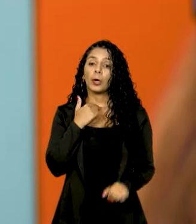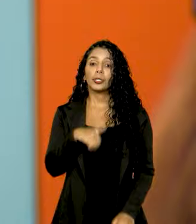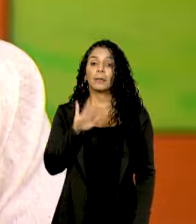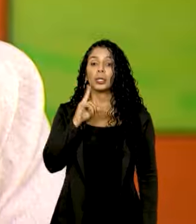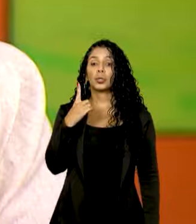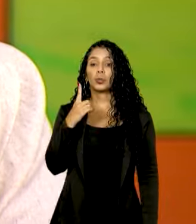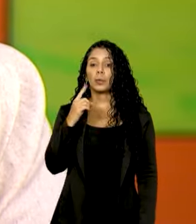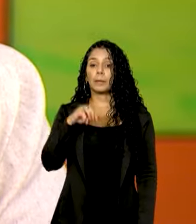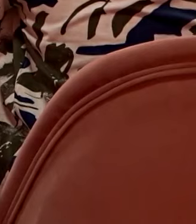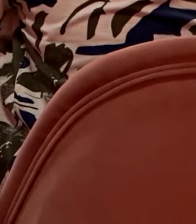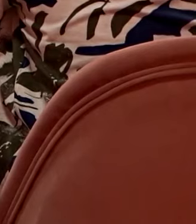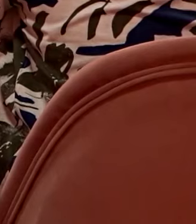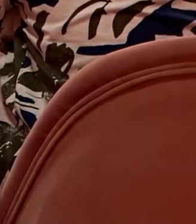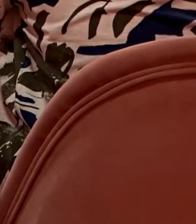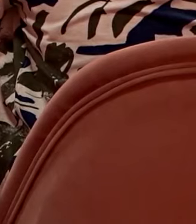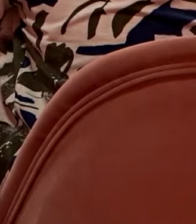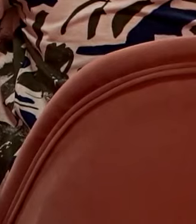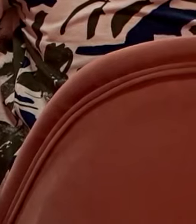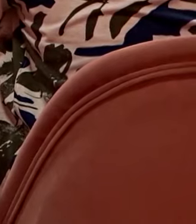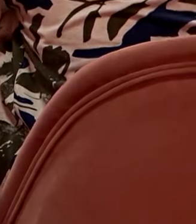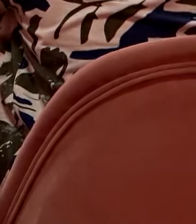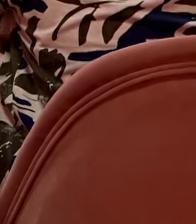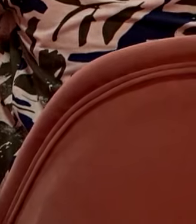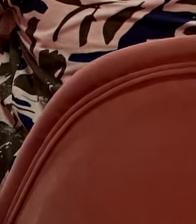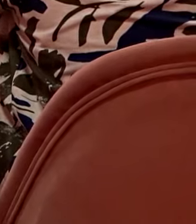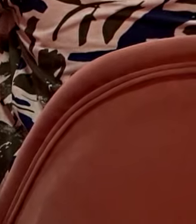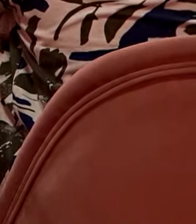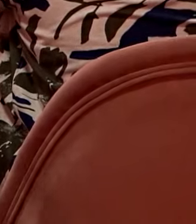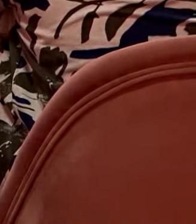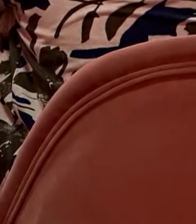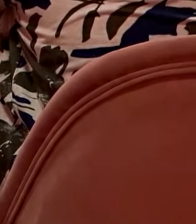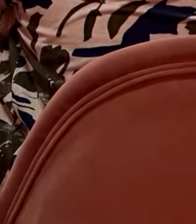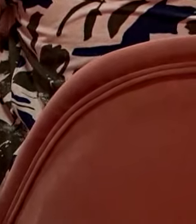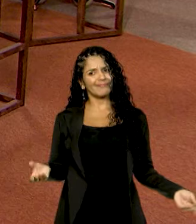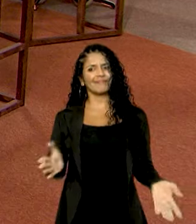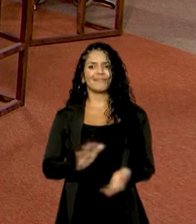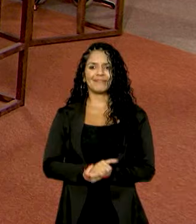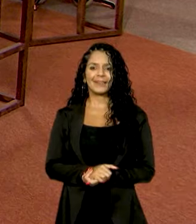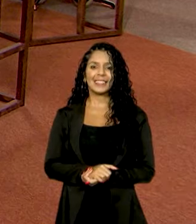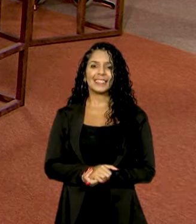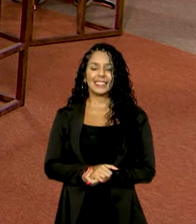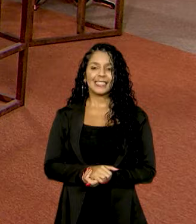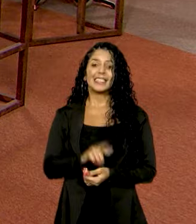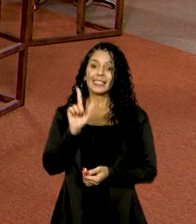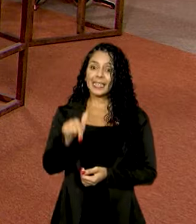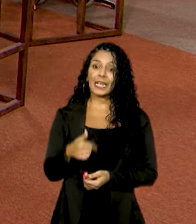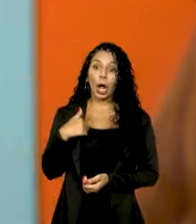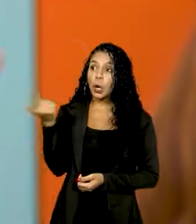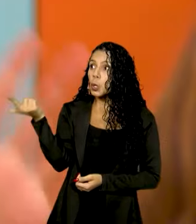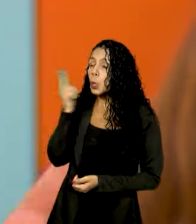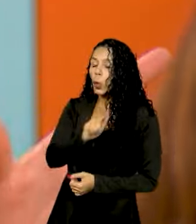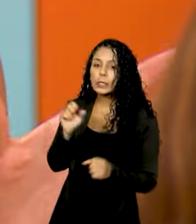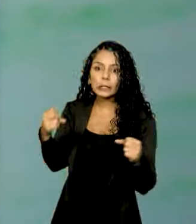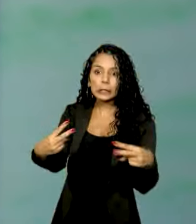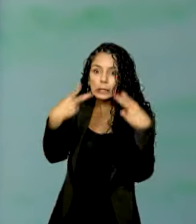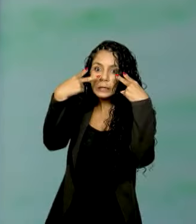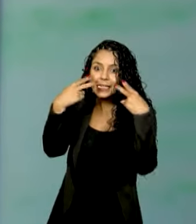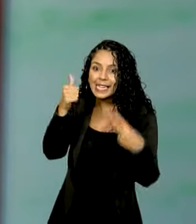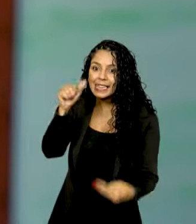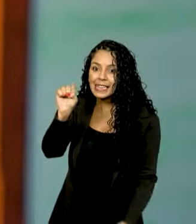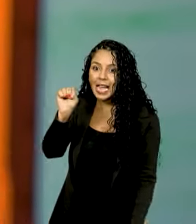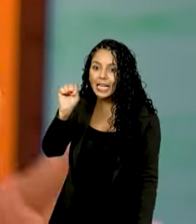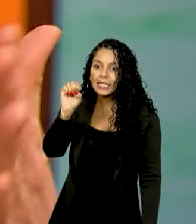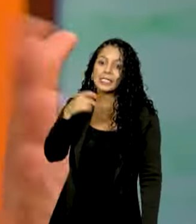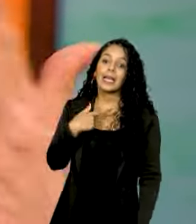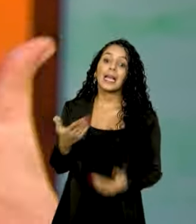minuto e meio, senão a criança perde o interesse. Que coisa louca isso. Você tem que ganhar atenção nos primeiros 10 segundos. É muito doido. Eles perderam